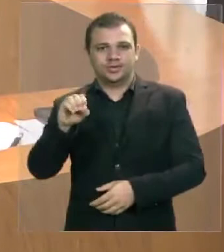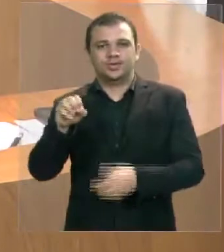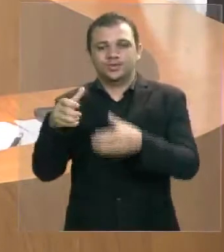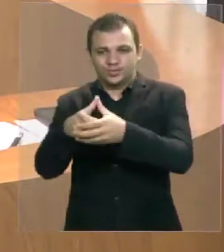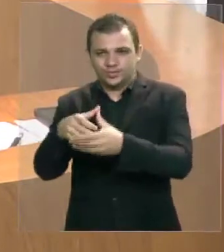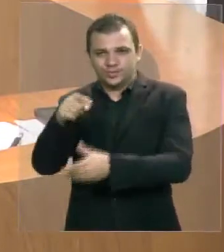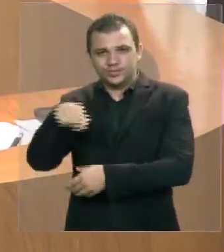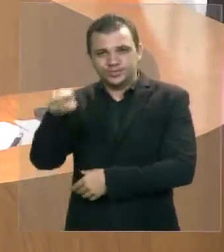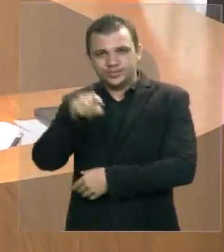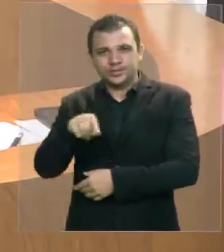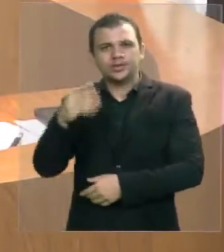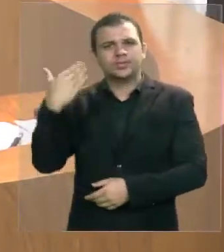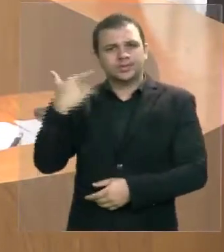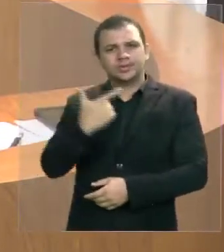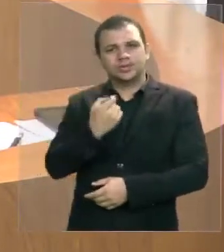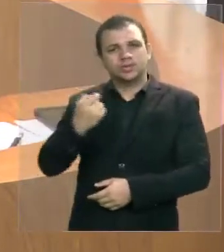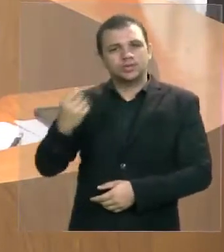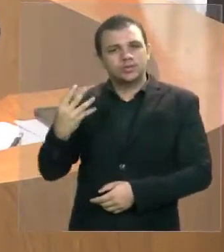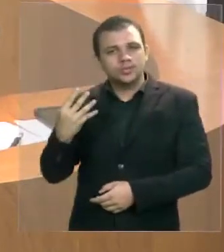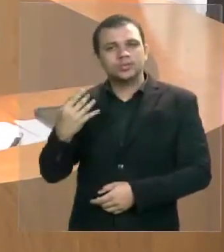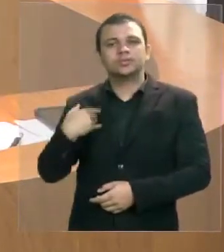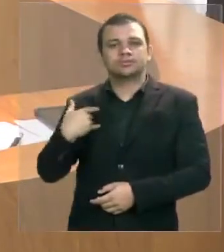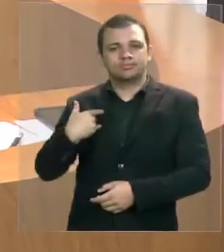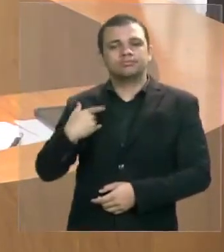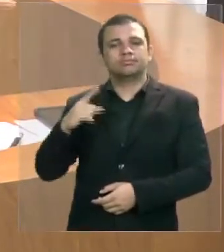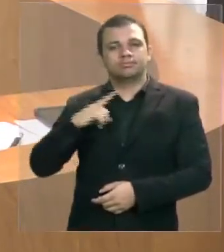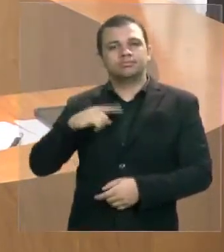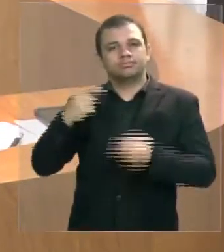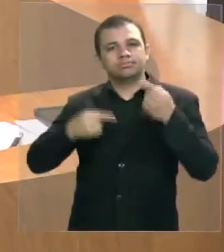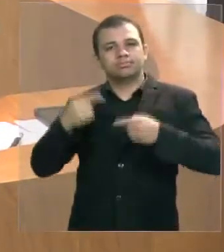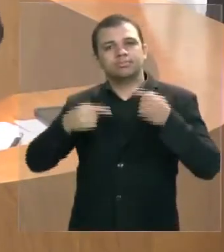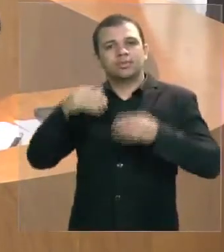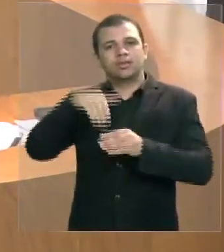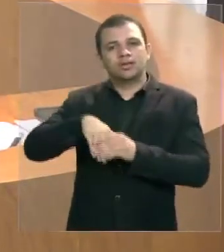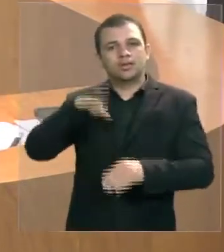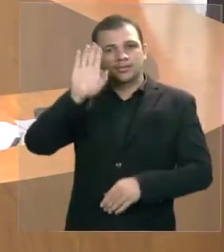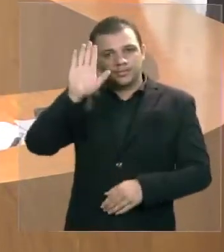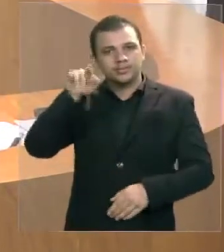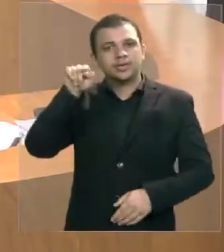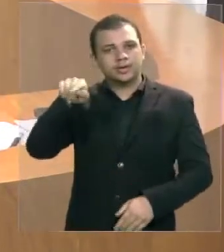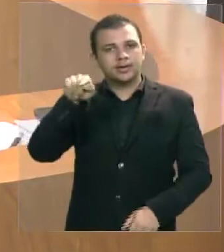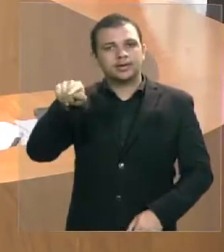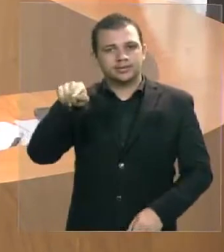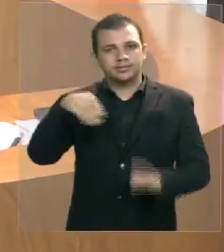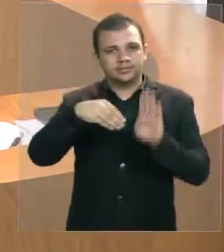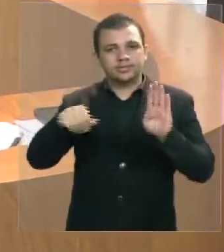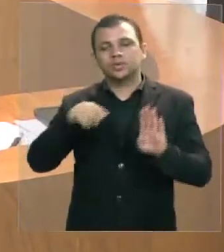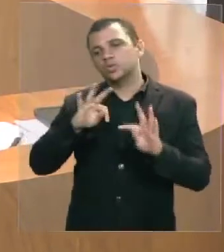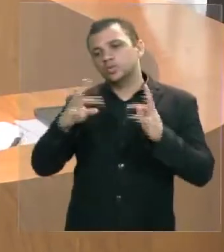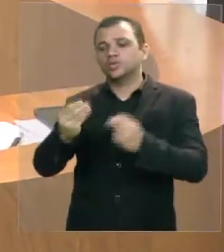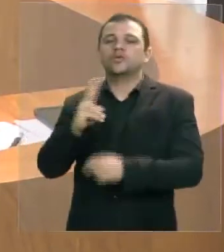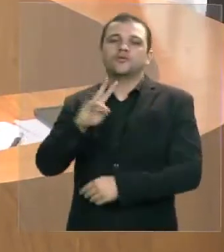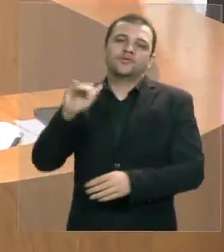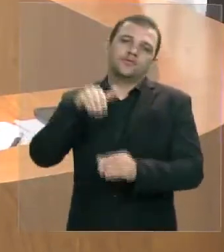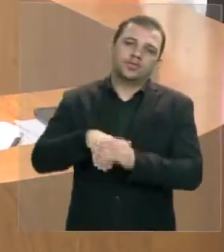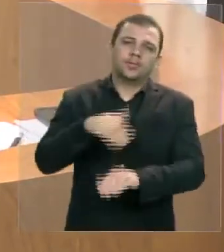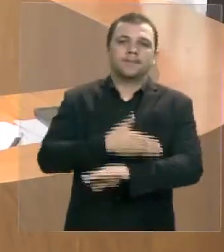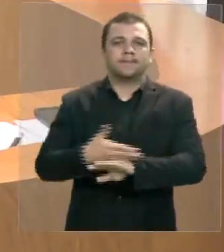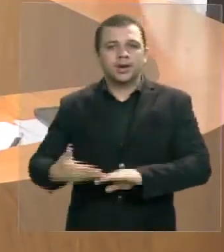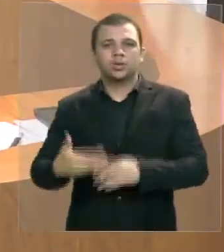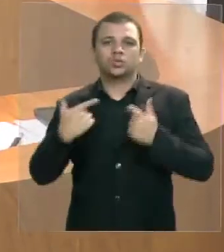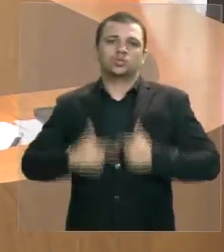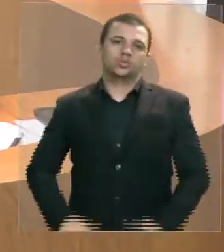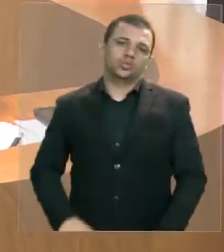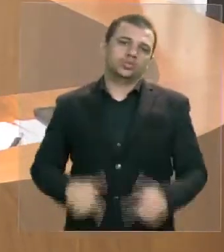desde 2004 disputa as eleições em Barreirinhas, essa turma vai votar em branco, vai votar nulo, vai se